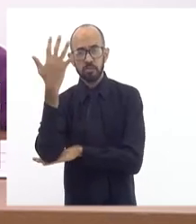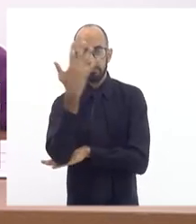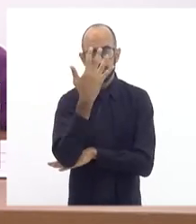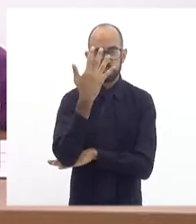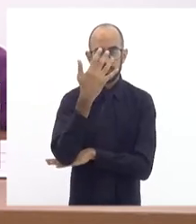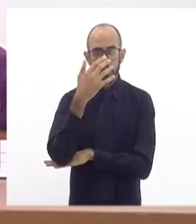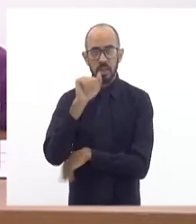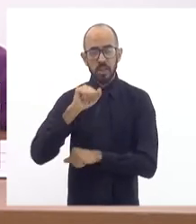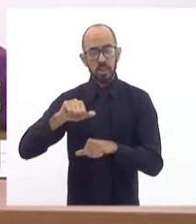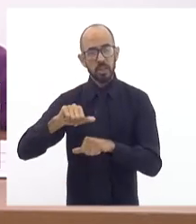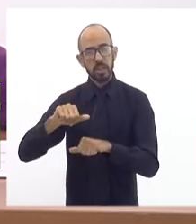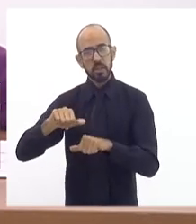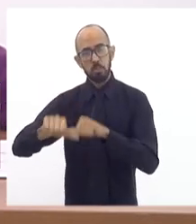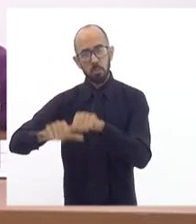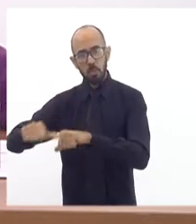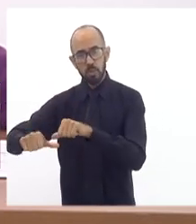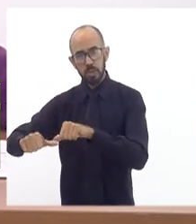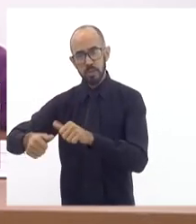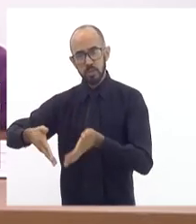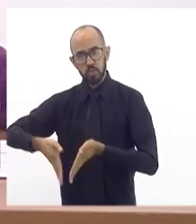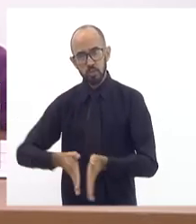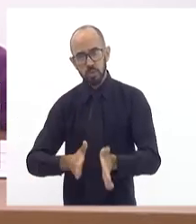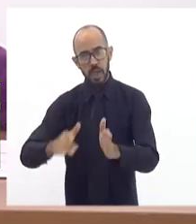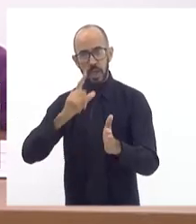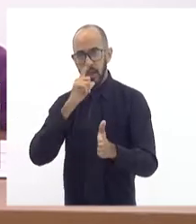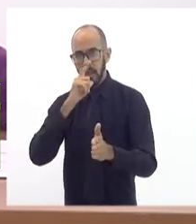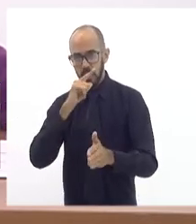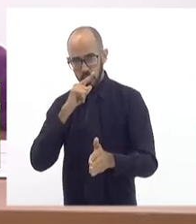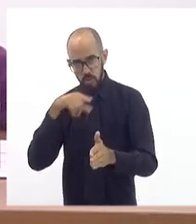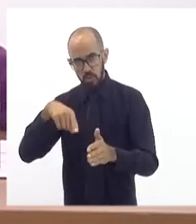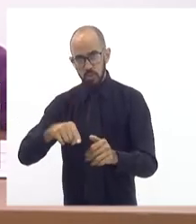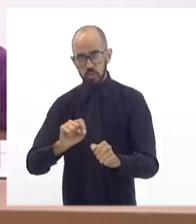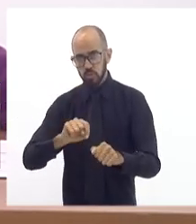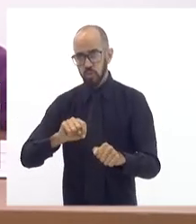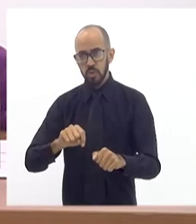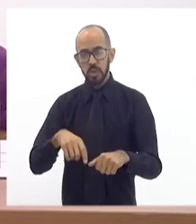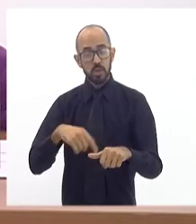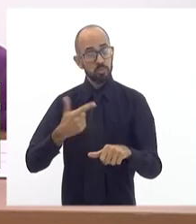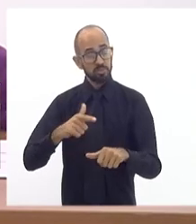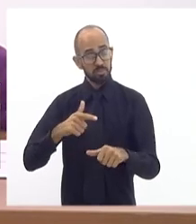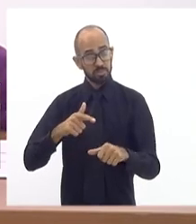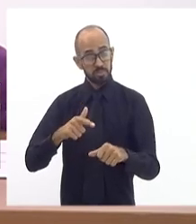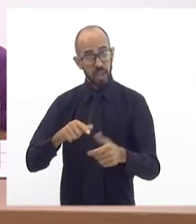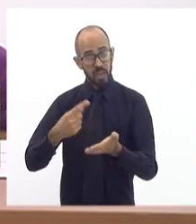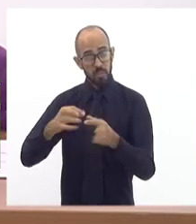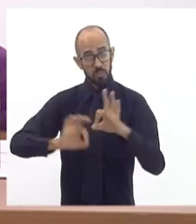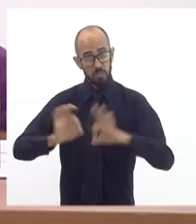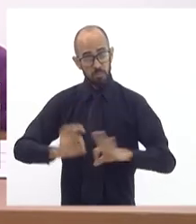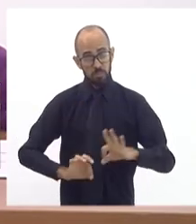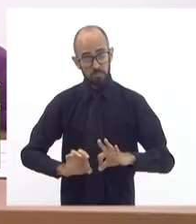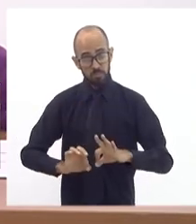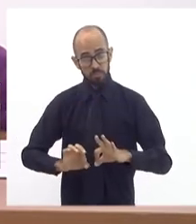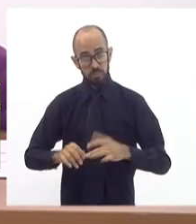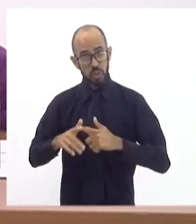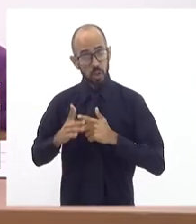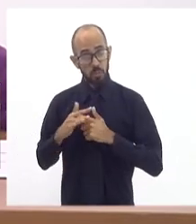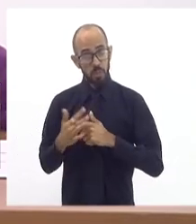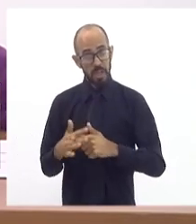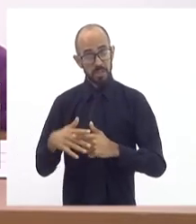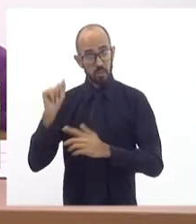todos os rios de regeneração sem o cumprimento de leis de proteção do bioma mata atlântica e da lei de proteção da Zona Costeira